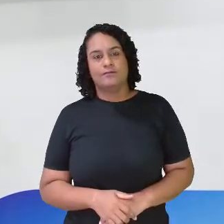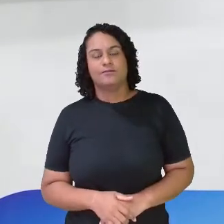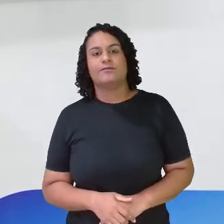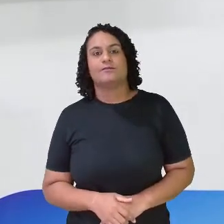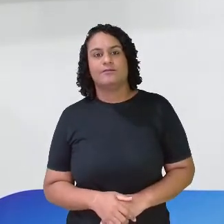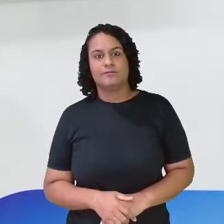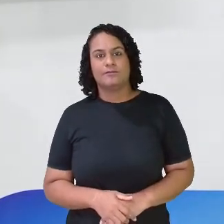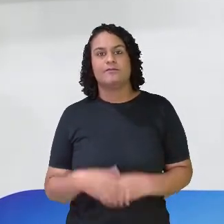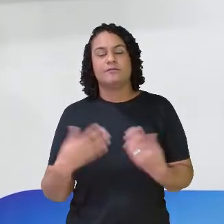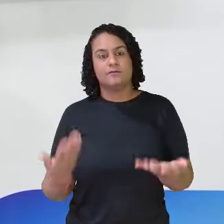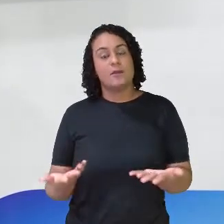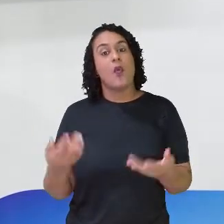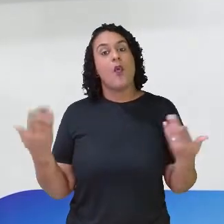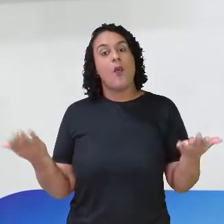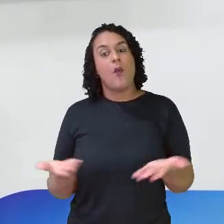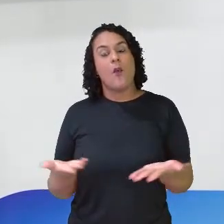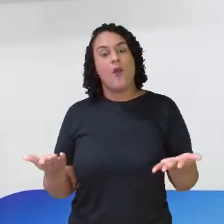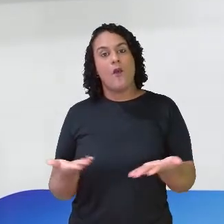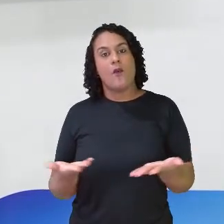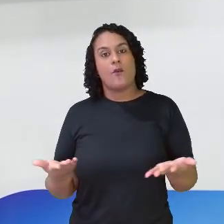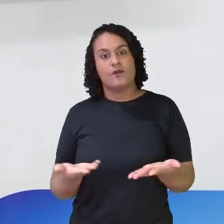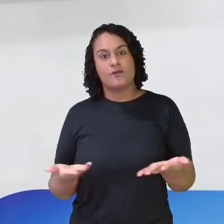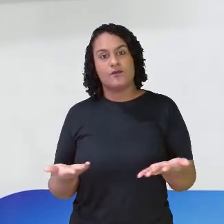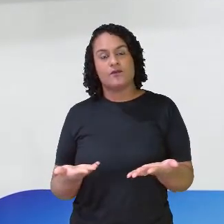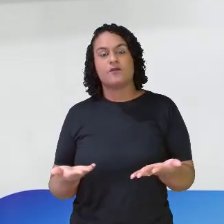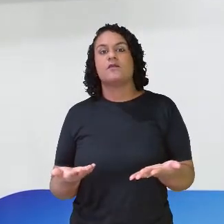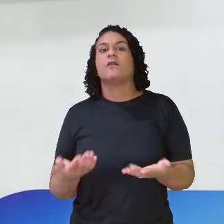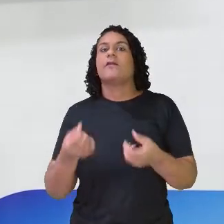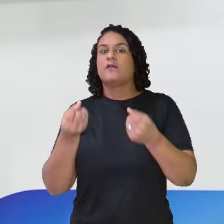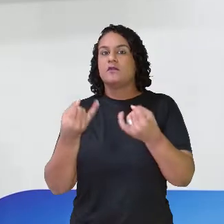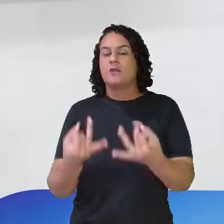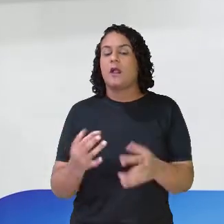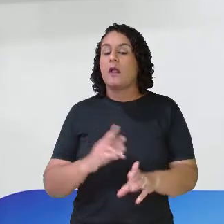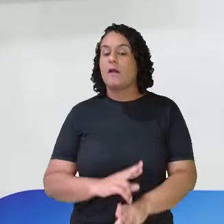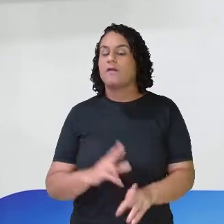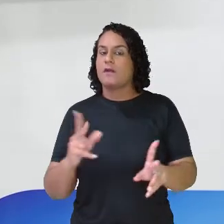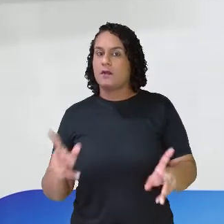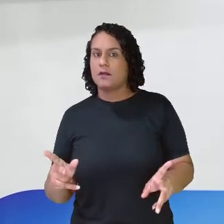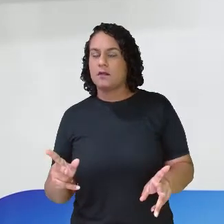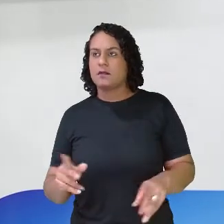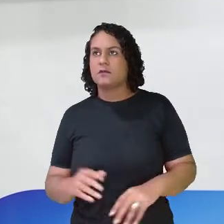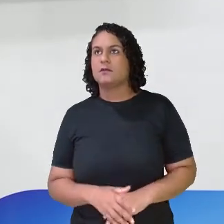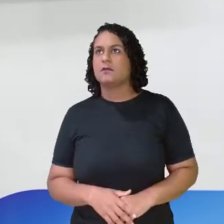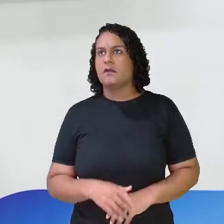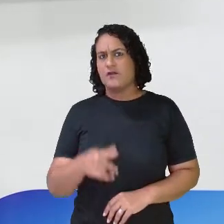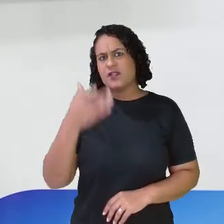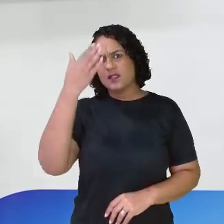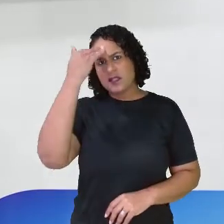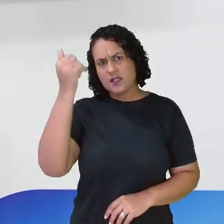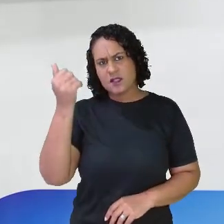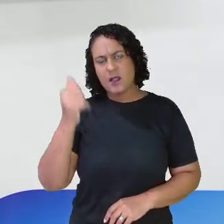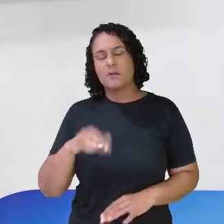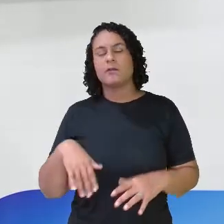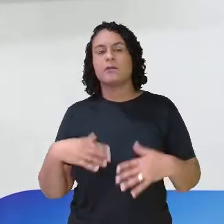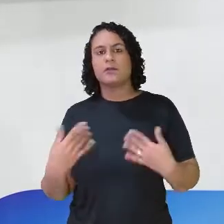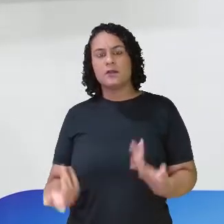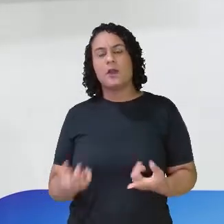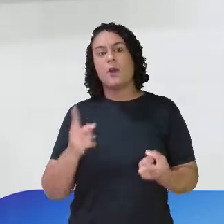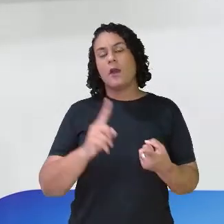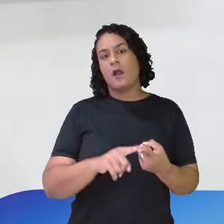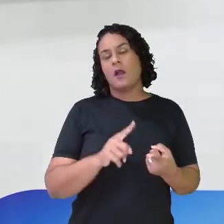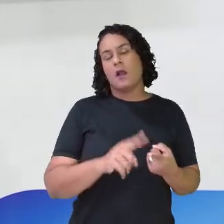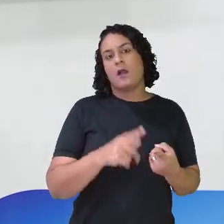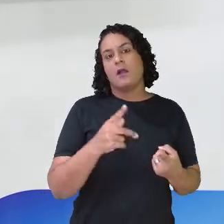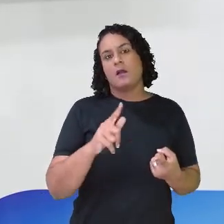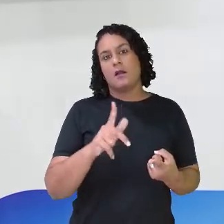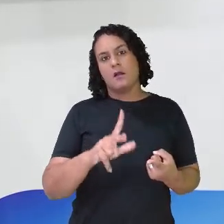figuras geométricas sólidas? Ah, professora, eu sei. A figura geométrica plana